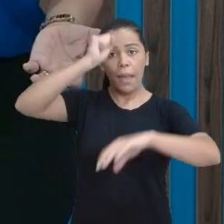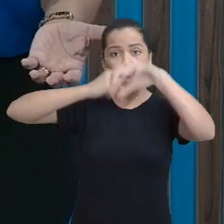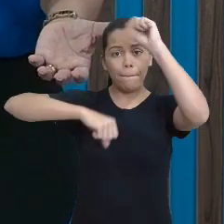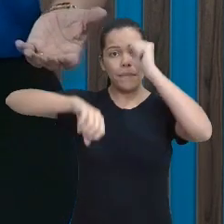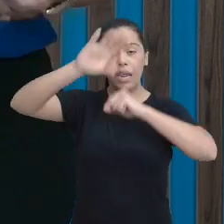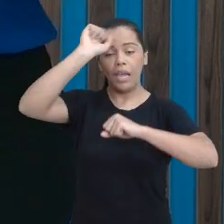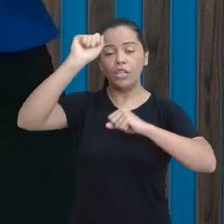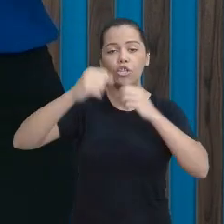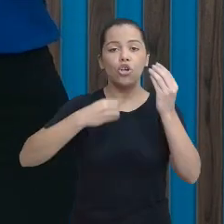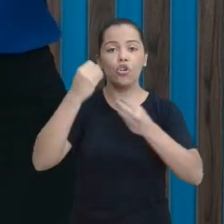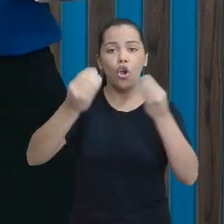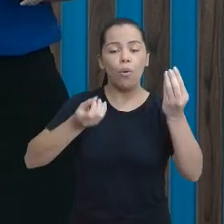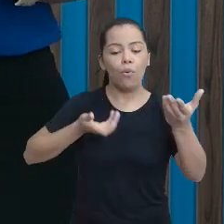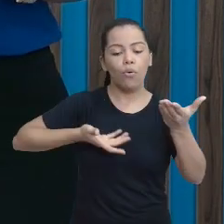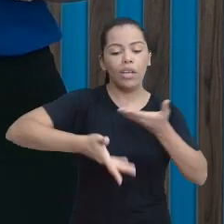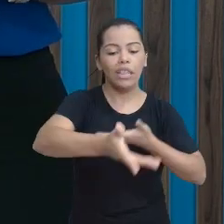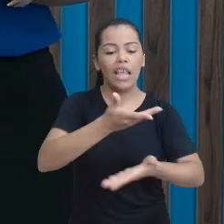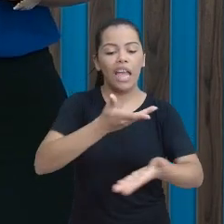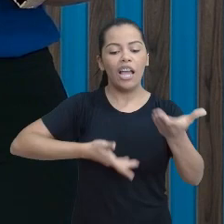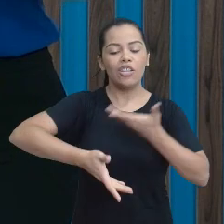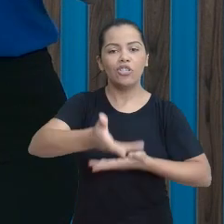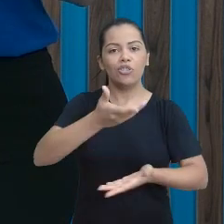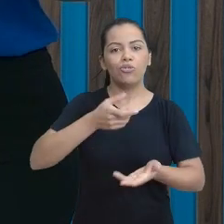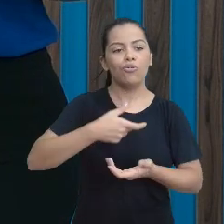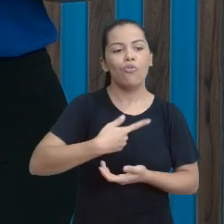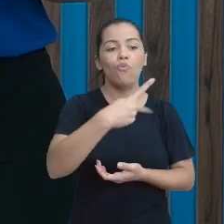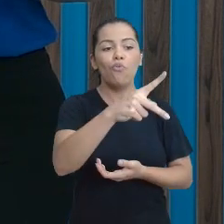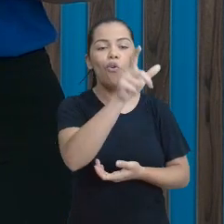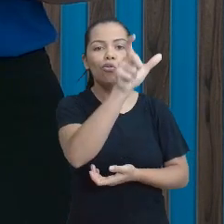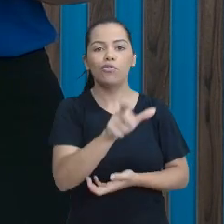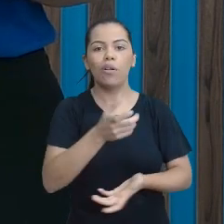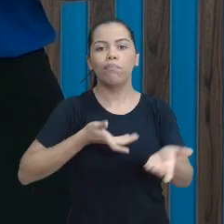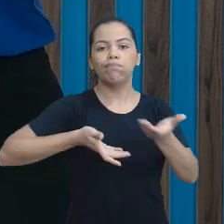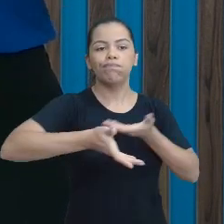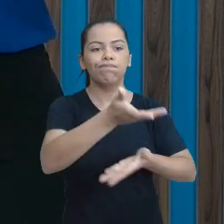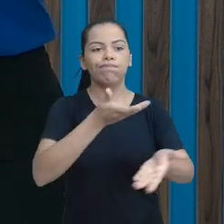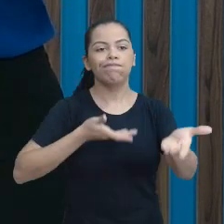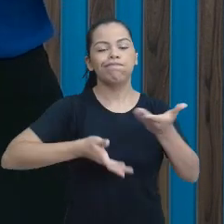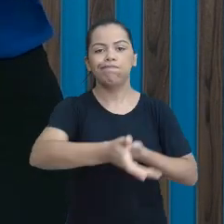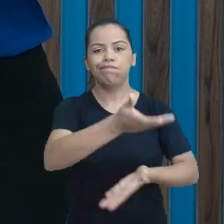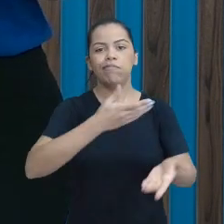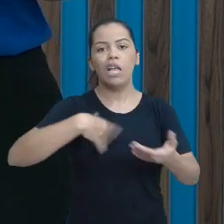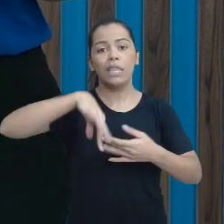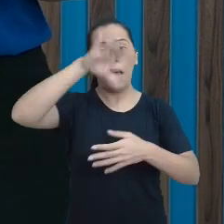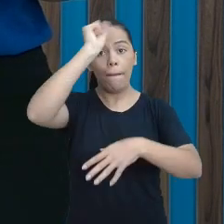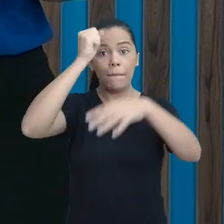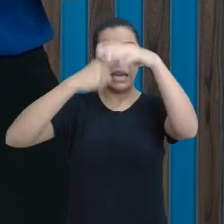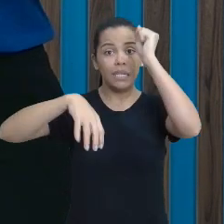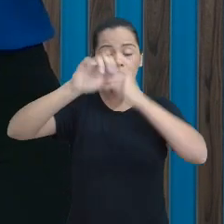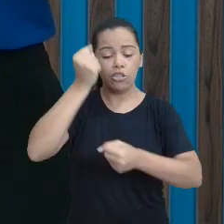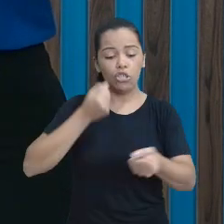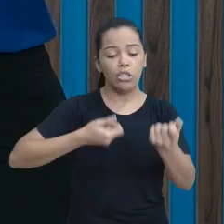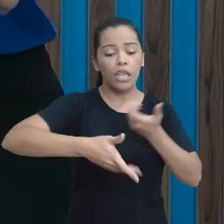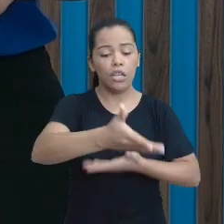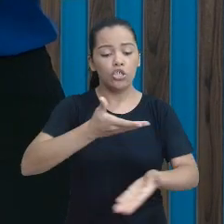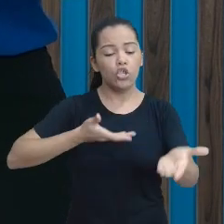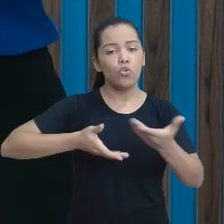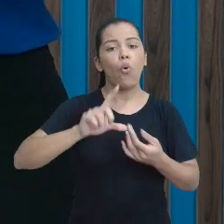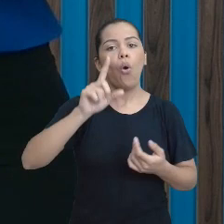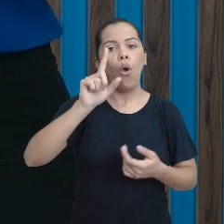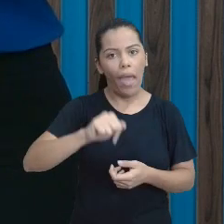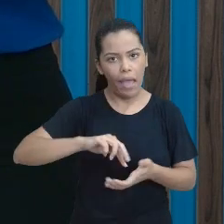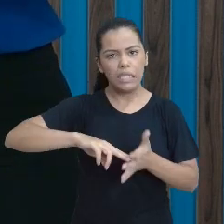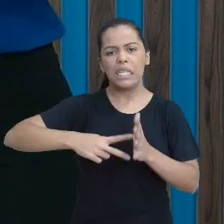outro, né? E no processo de aprendizagem, a interação com o outro ela é muito significativa. Para o estudante